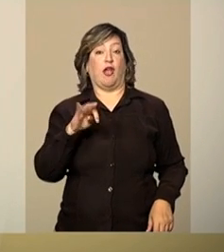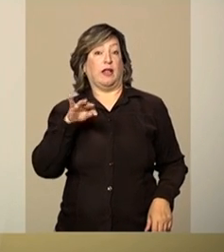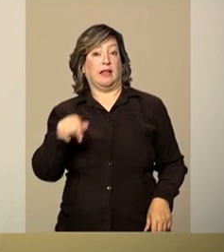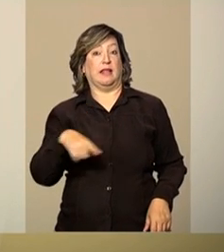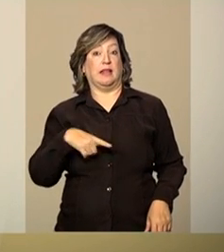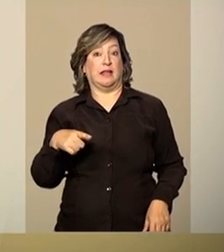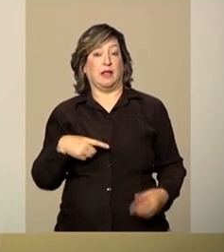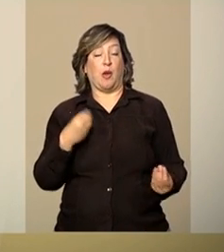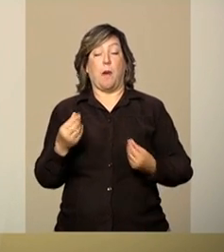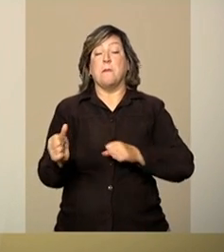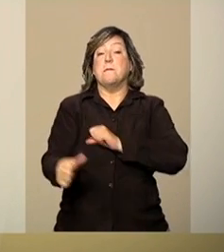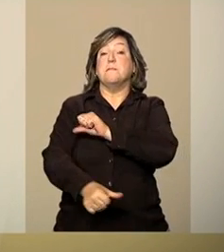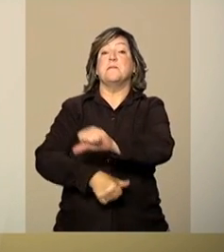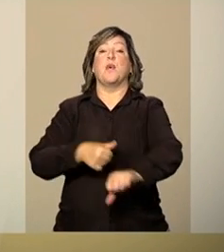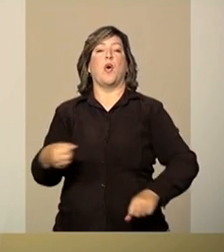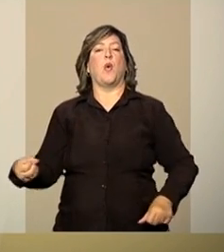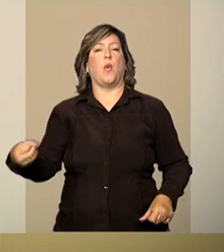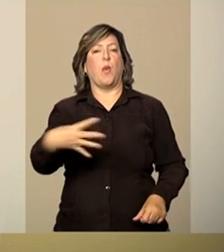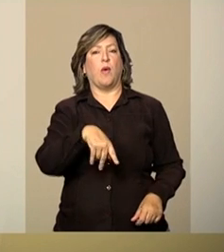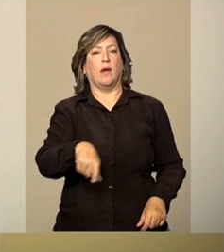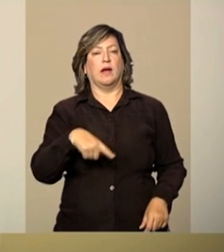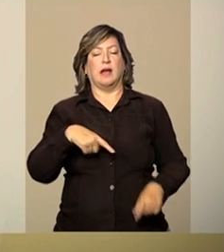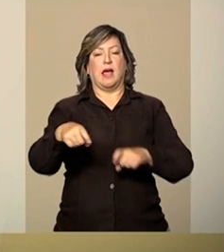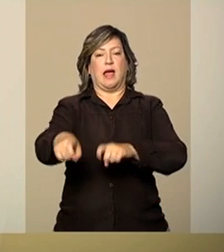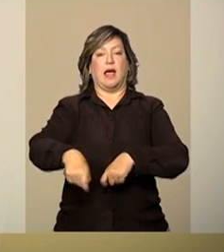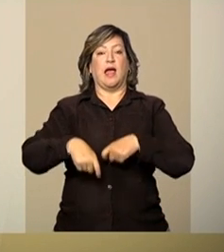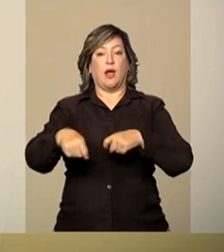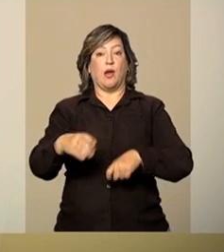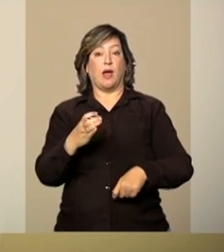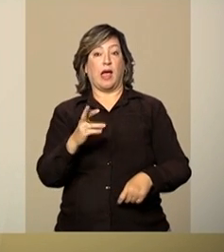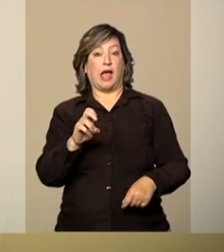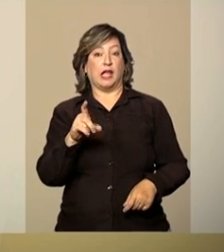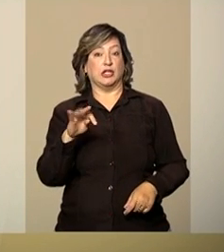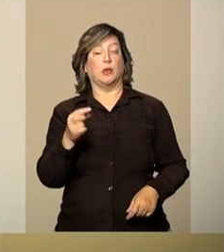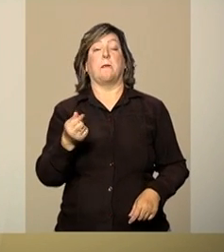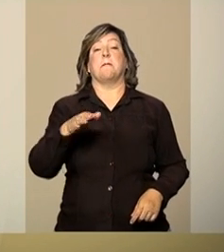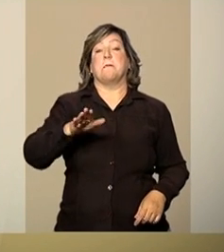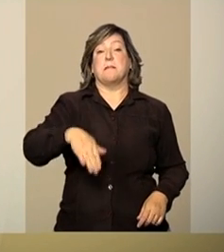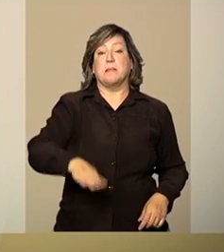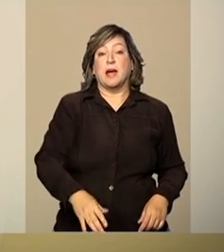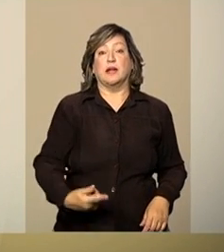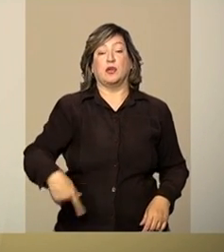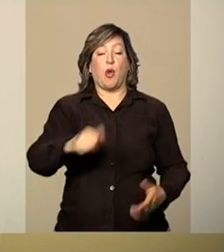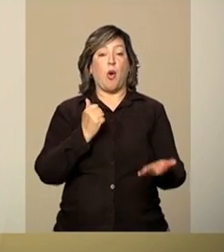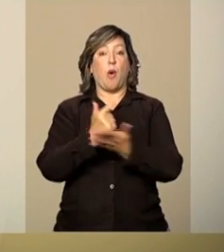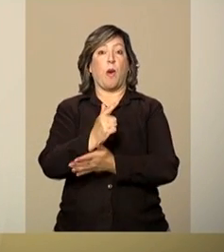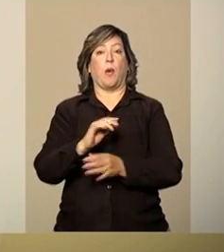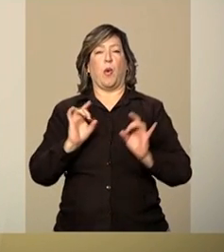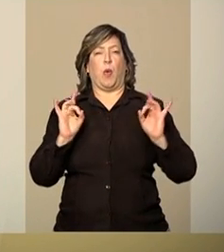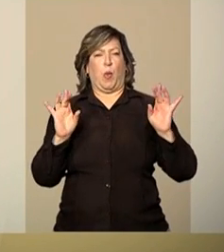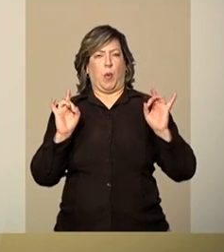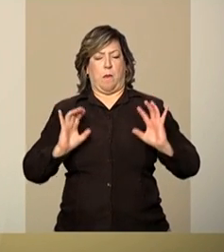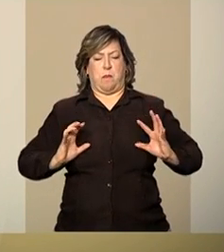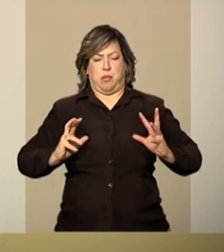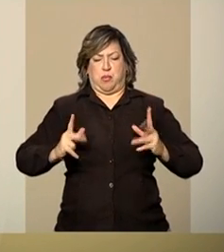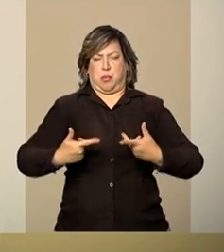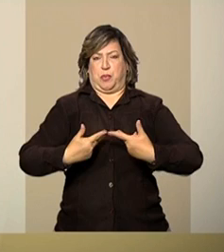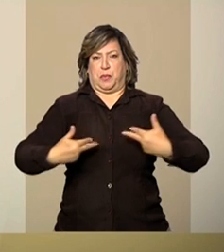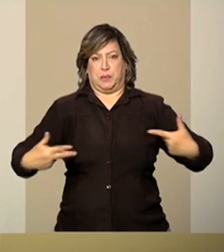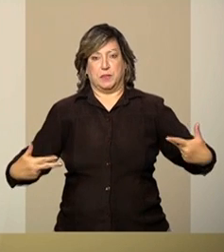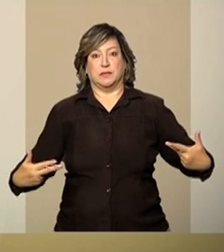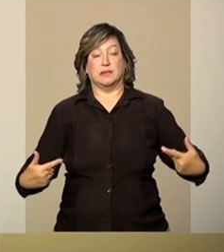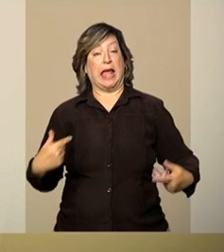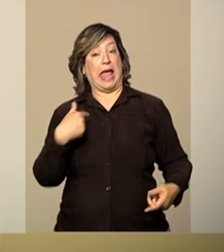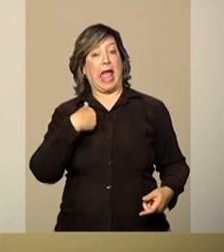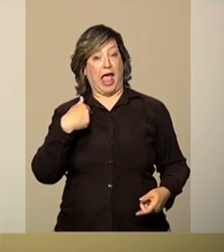verdadeira transformação na agricultura por meio do crédito barato para a compra das mais modernas máquinas Eu